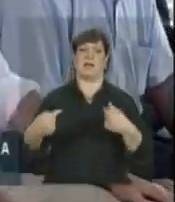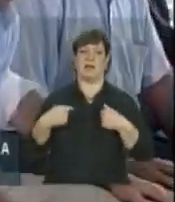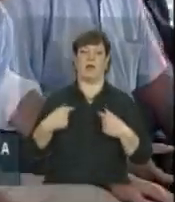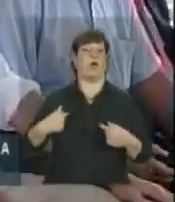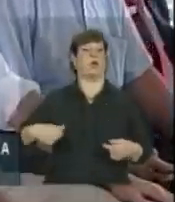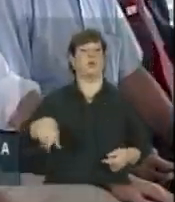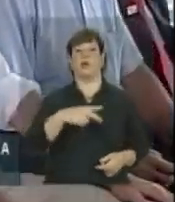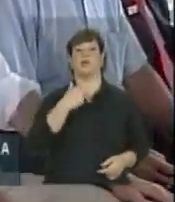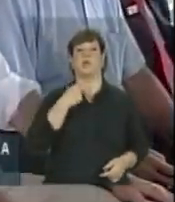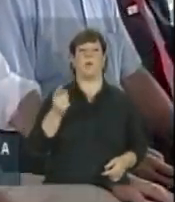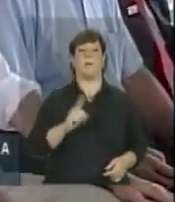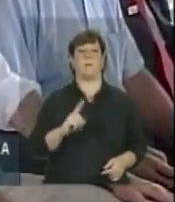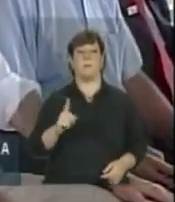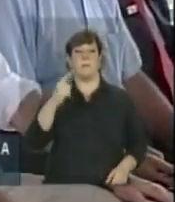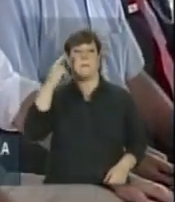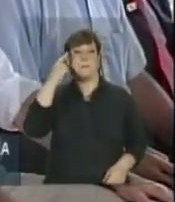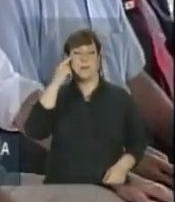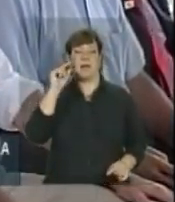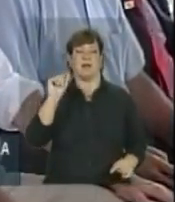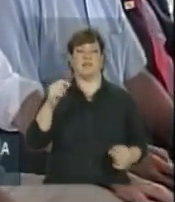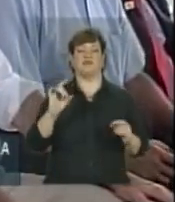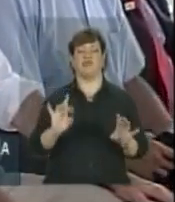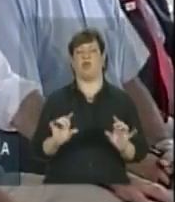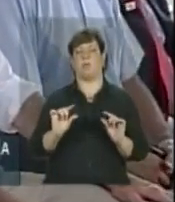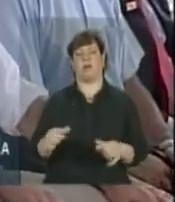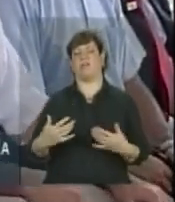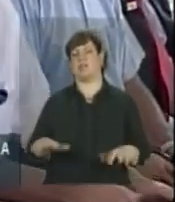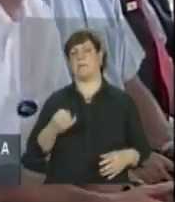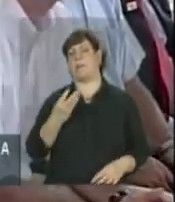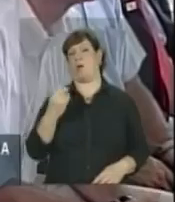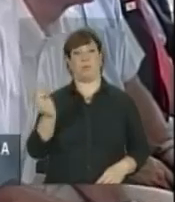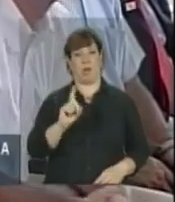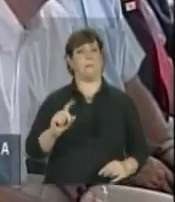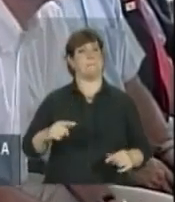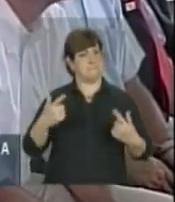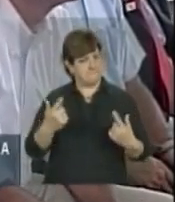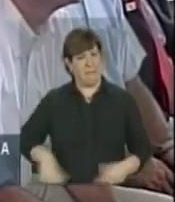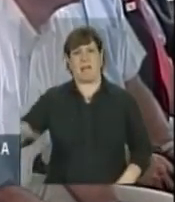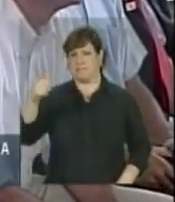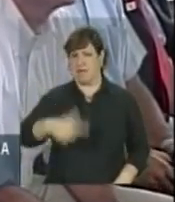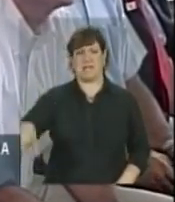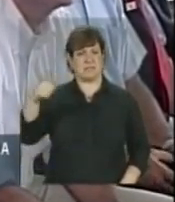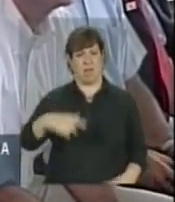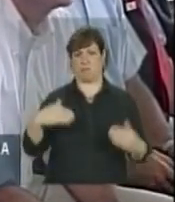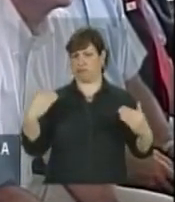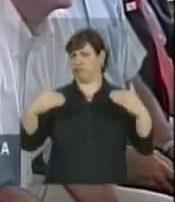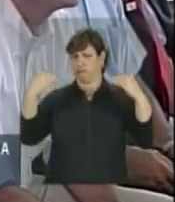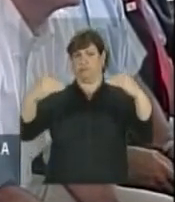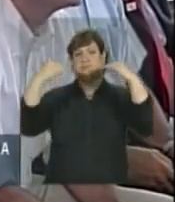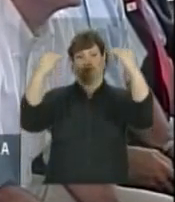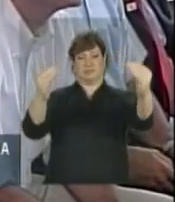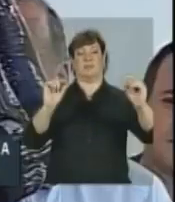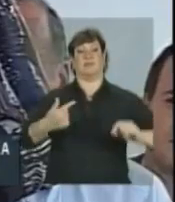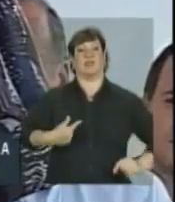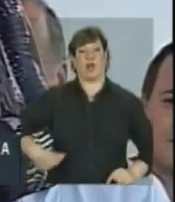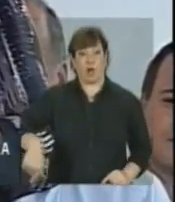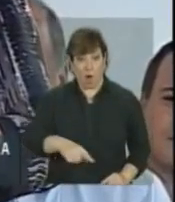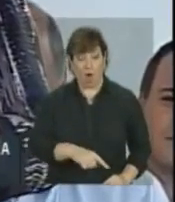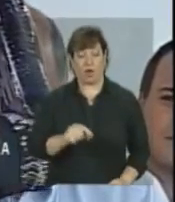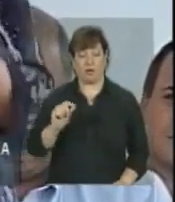nos contentar. Nós sempre temos de querer mais. A arte nossa é